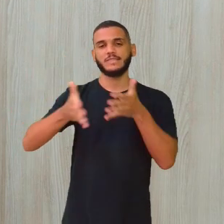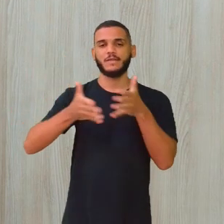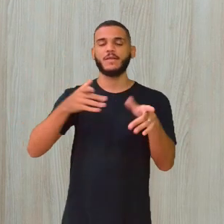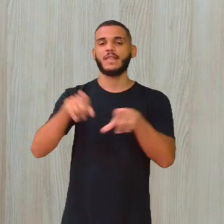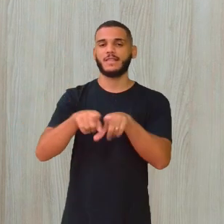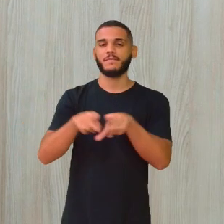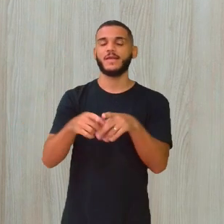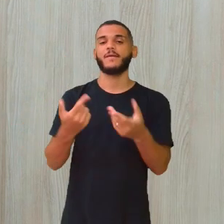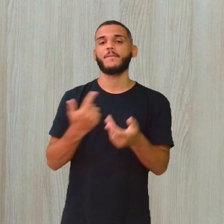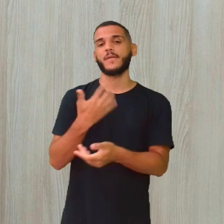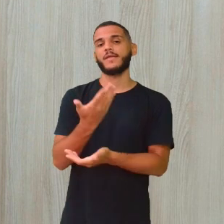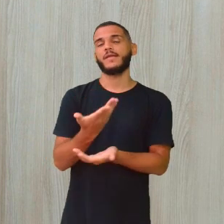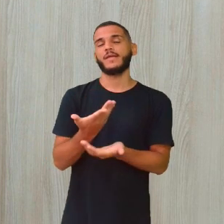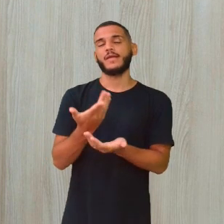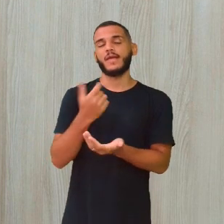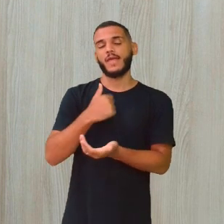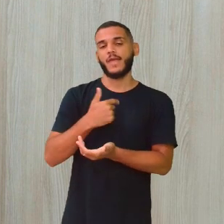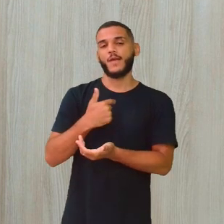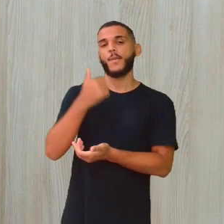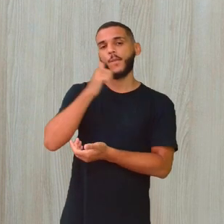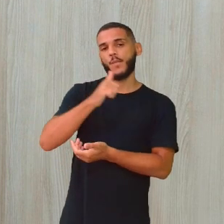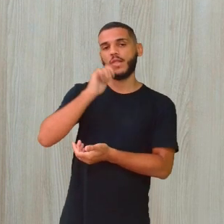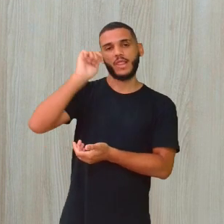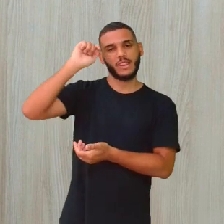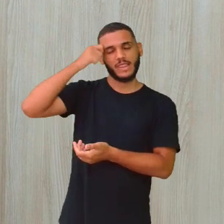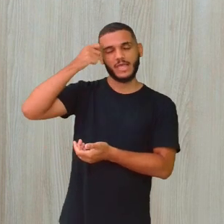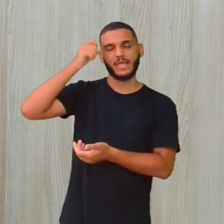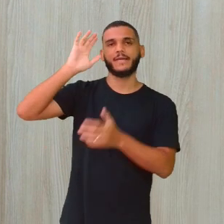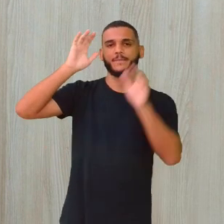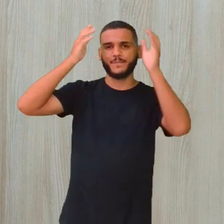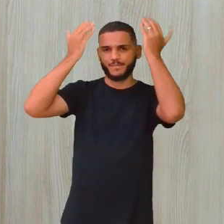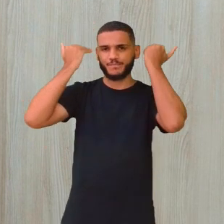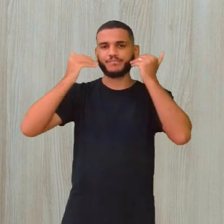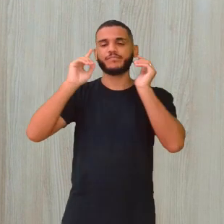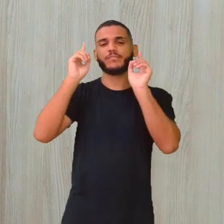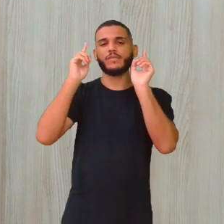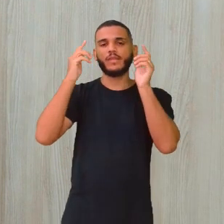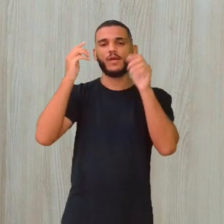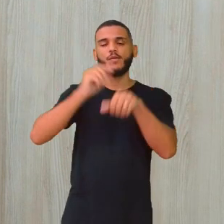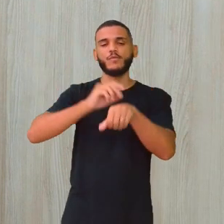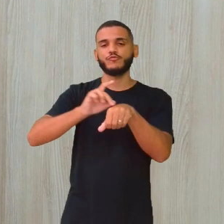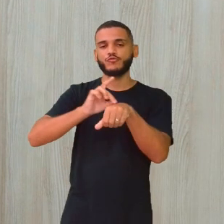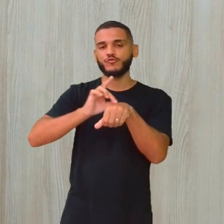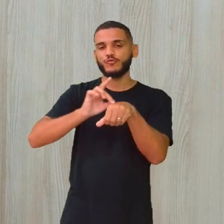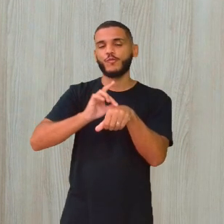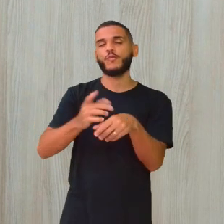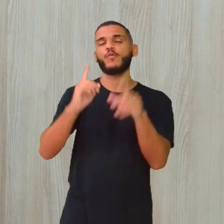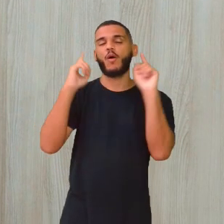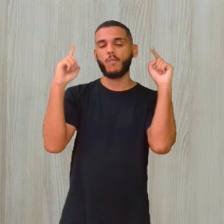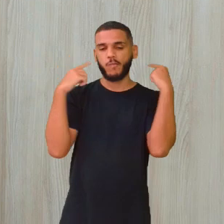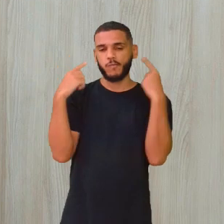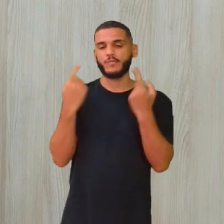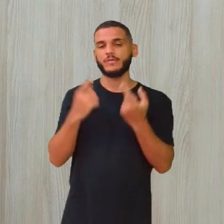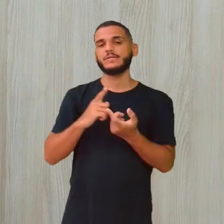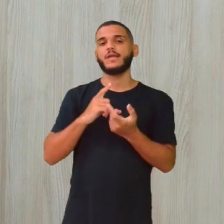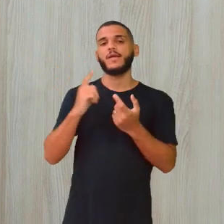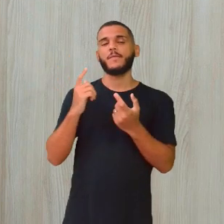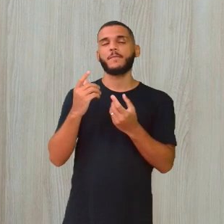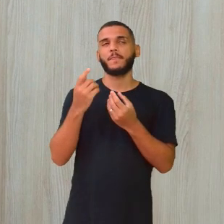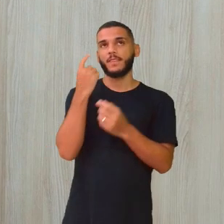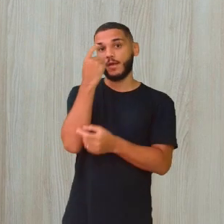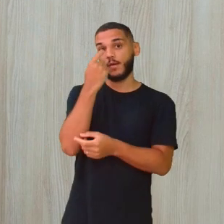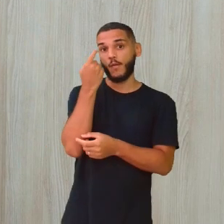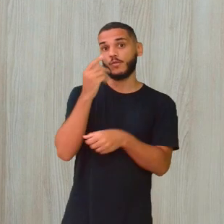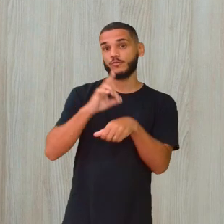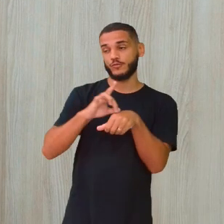também. Eu sou uma mulher negra, de cabelos escuros, cacheados, que hoje estão presos em um coque, tá certo? Eu tenho olhos